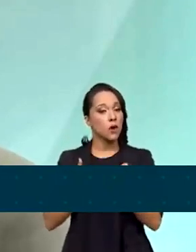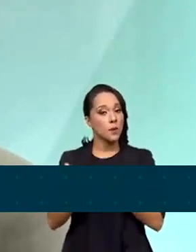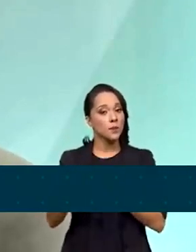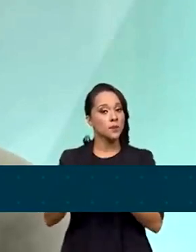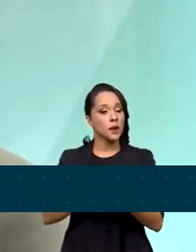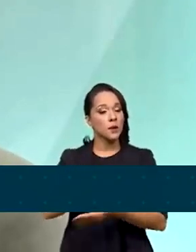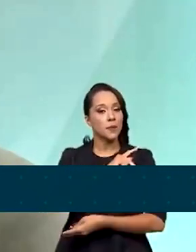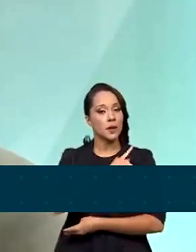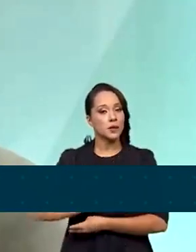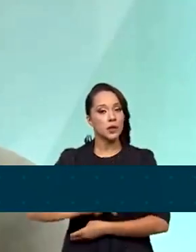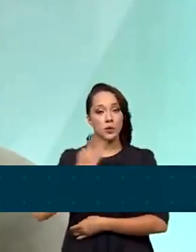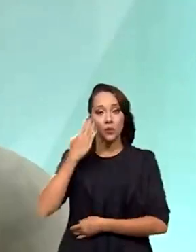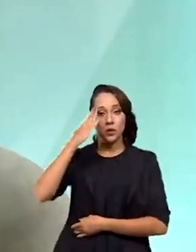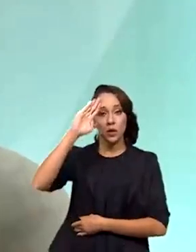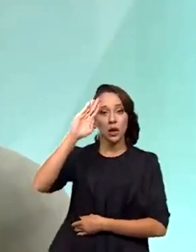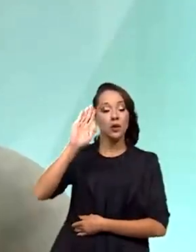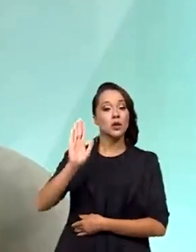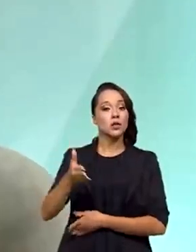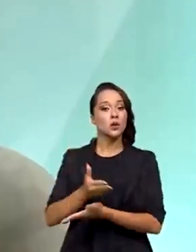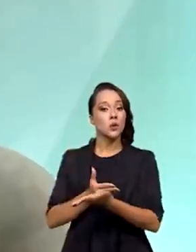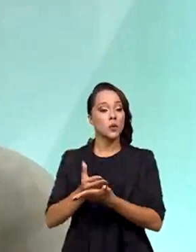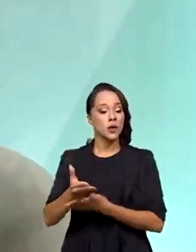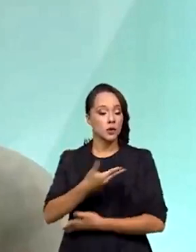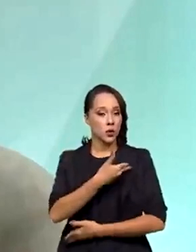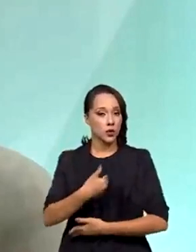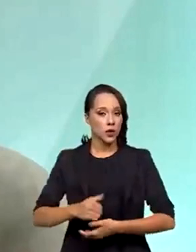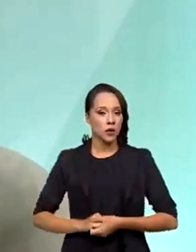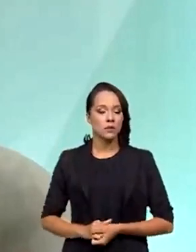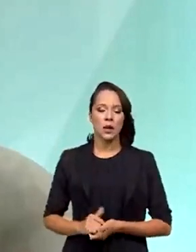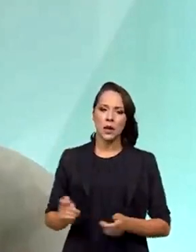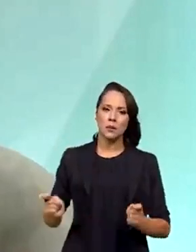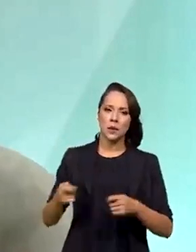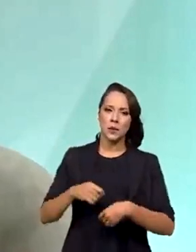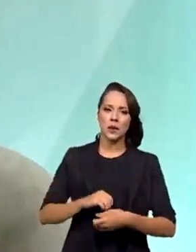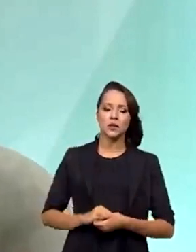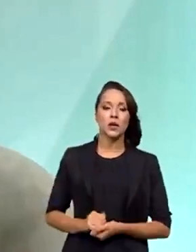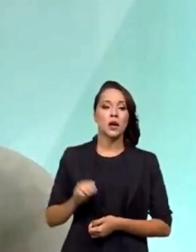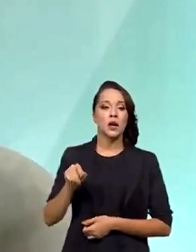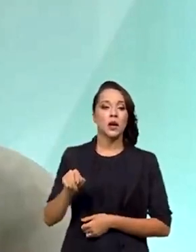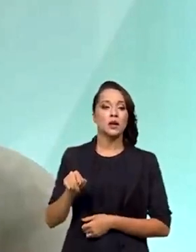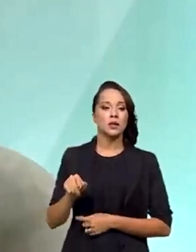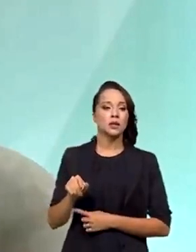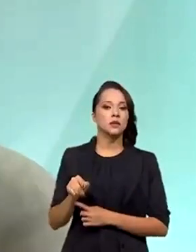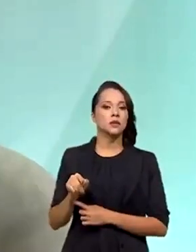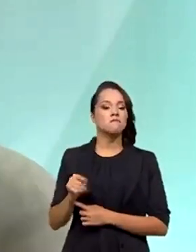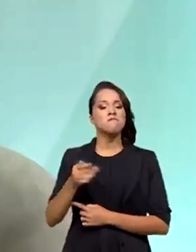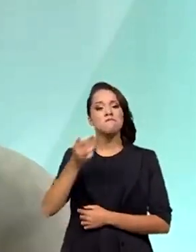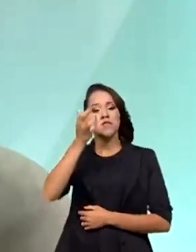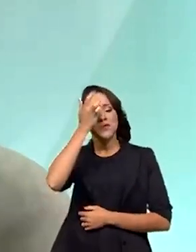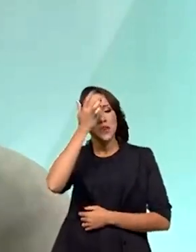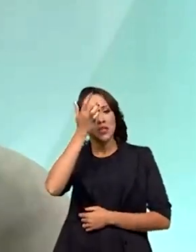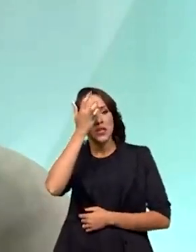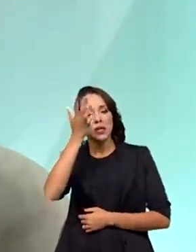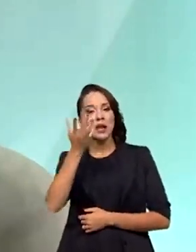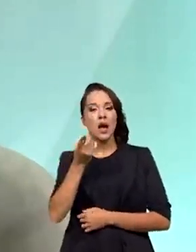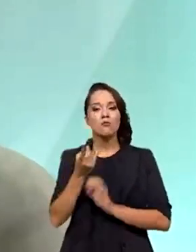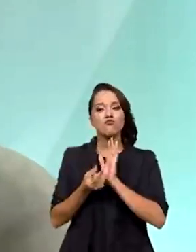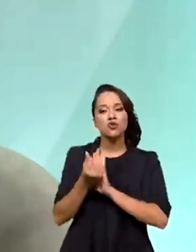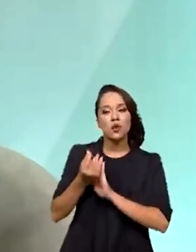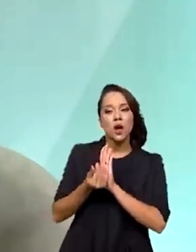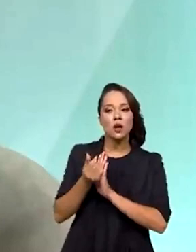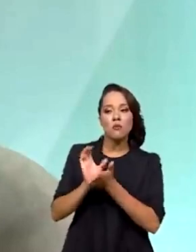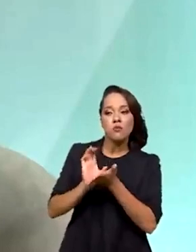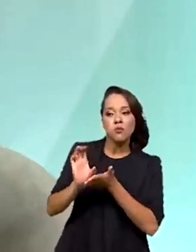pelo presidente Bolsonaro já no comecinho do seu governo e que permite essa forma facilitada de buscar recursos,